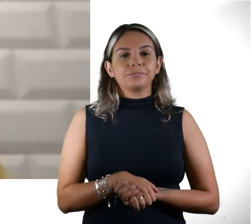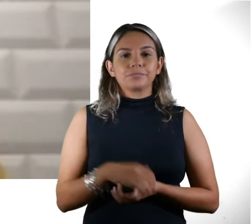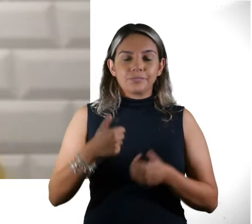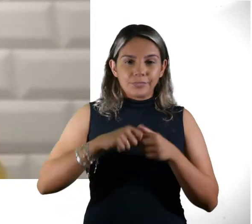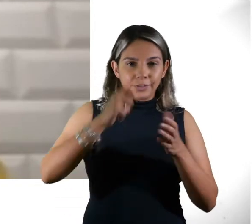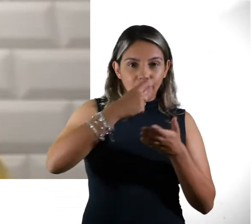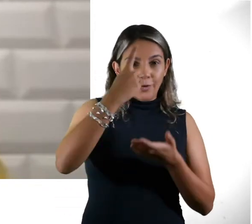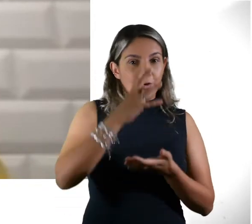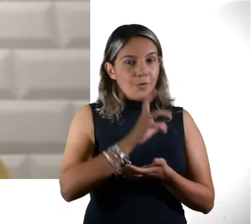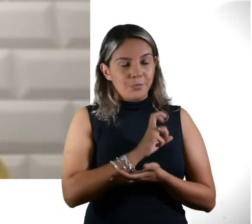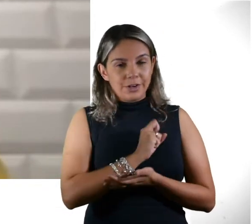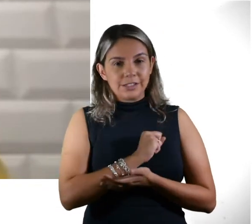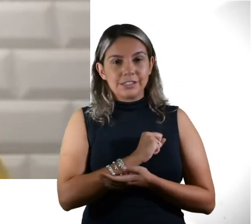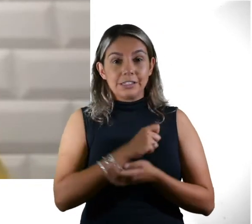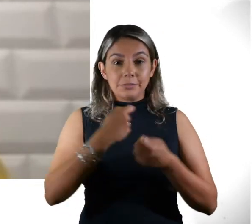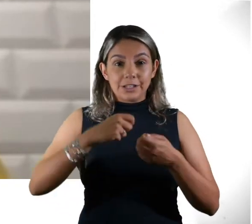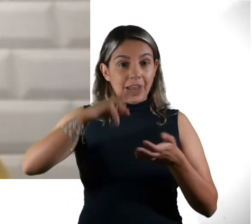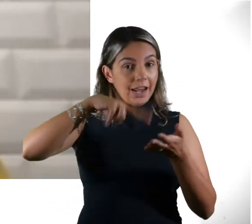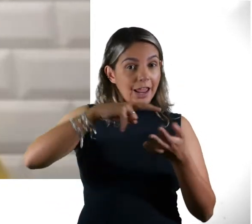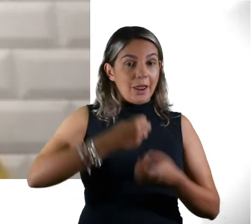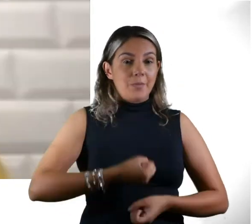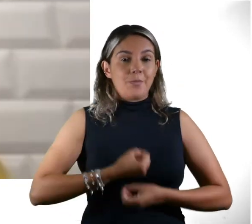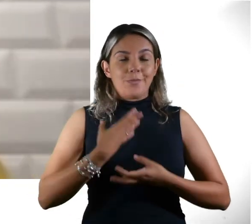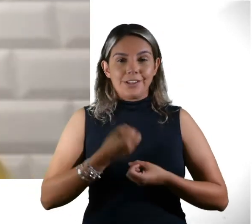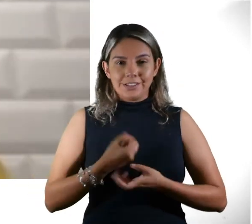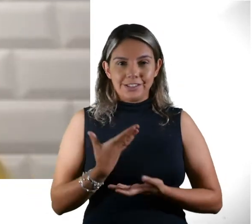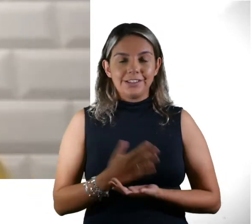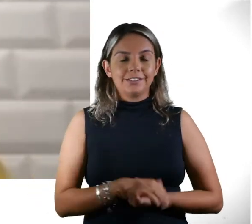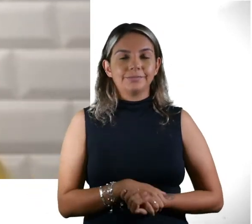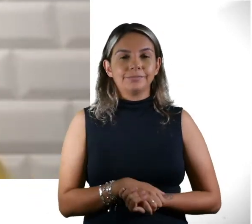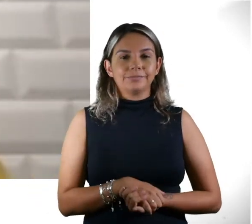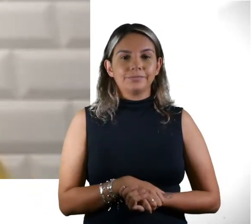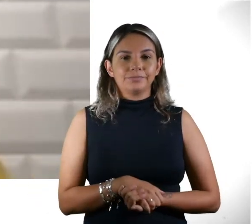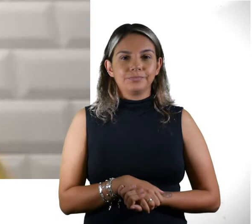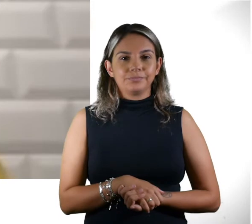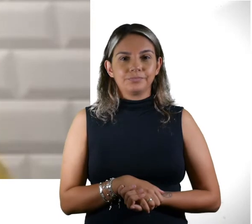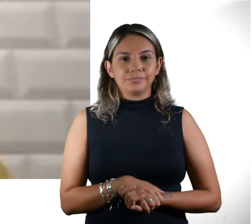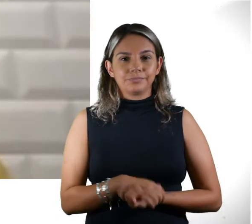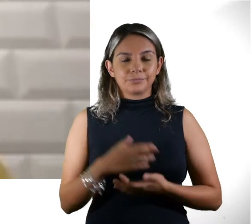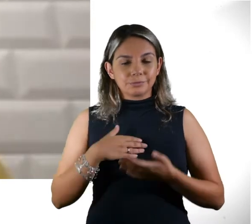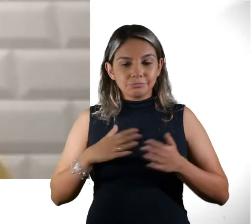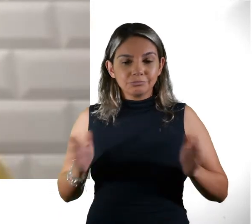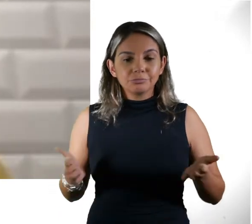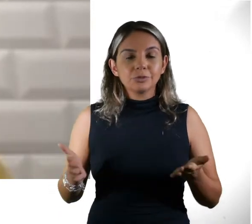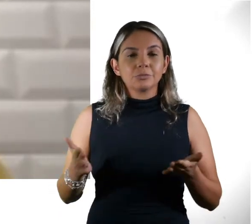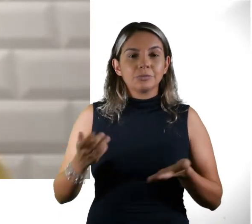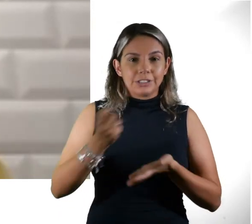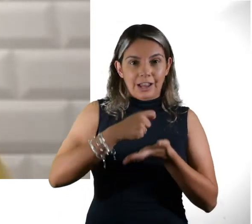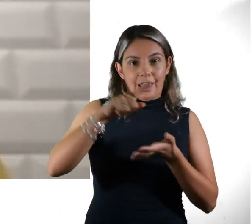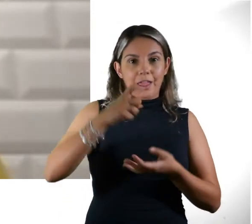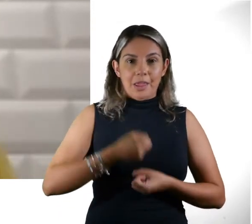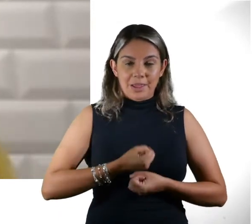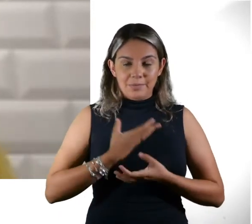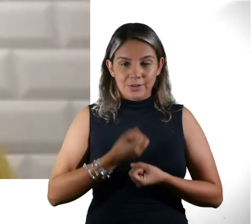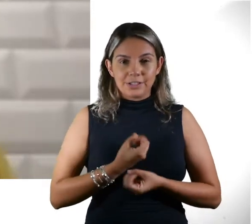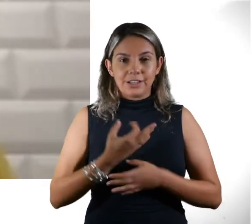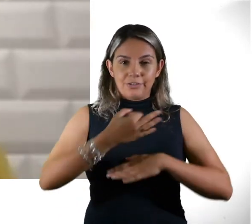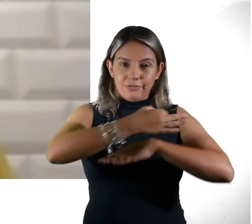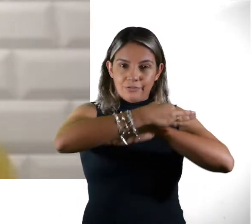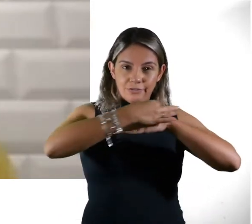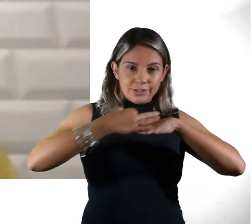a escrever um romance, preciso muito de ler poesia, não é? Quando aquilo que me empurra para a escrita normalmente é a poesia.